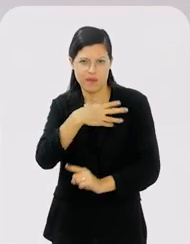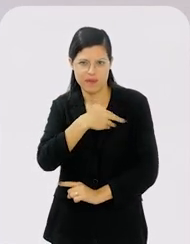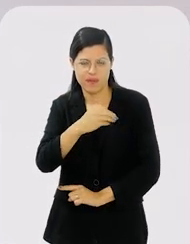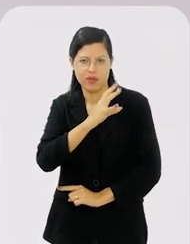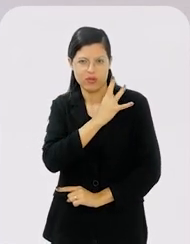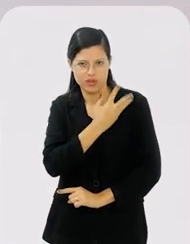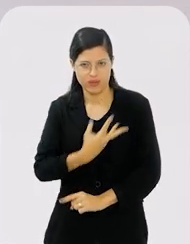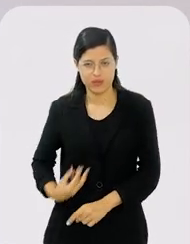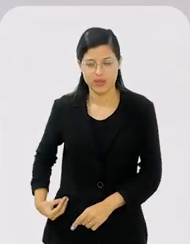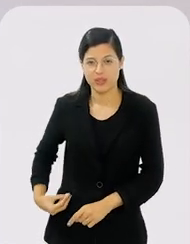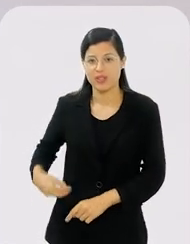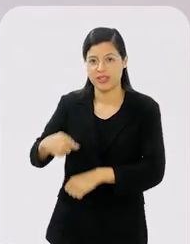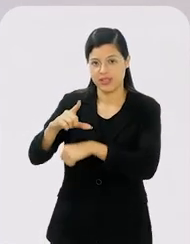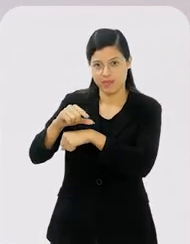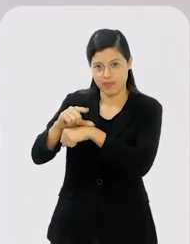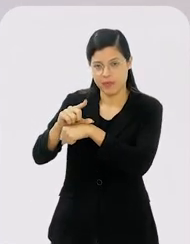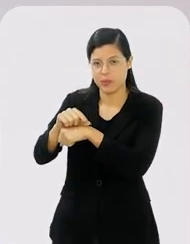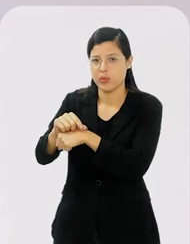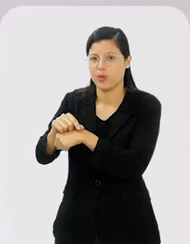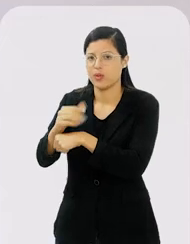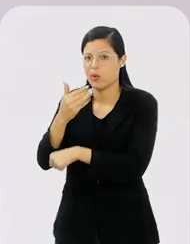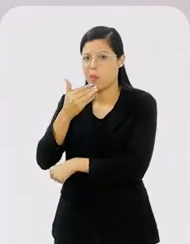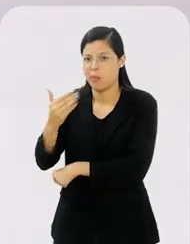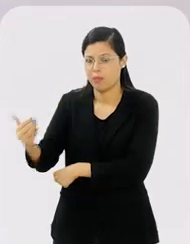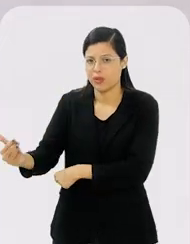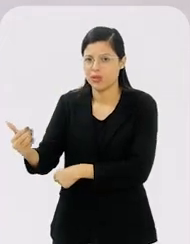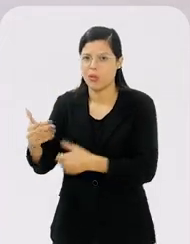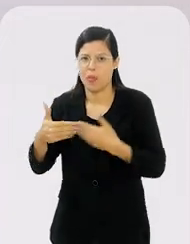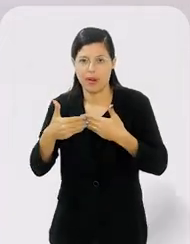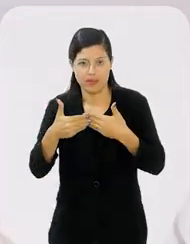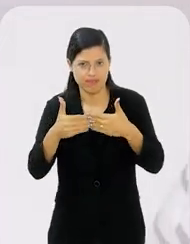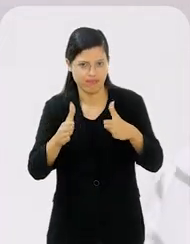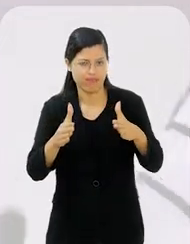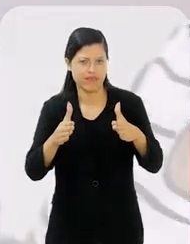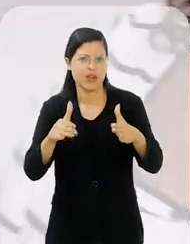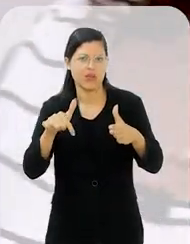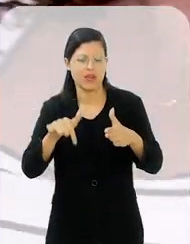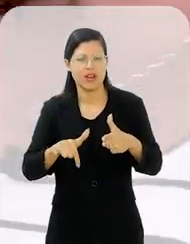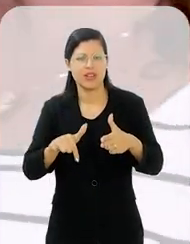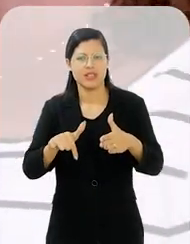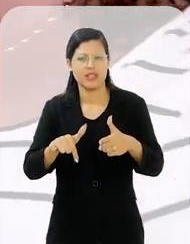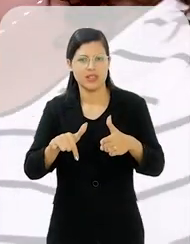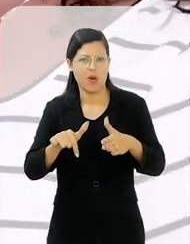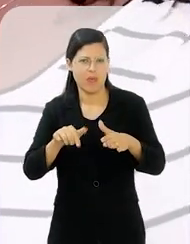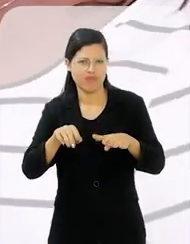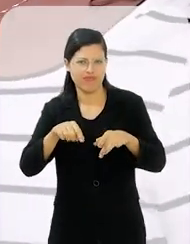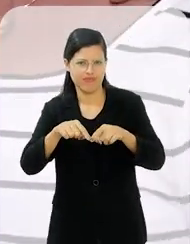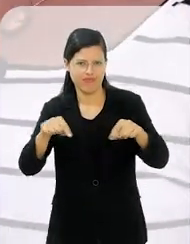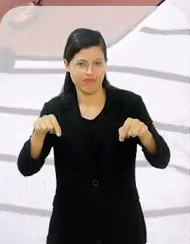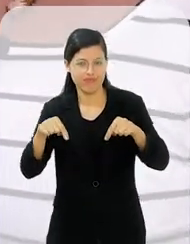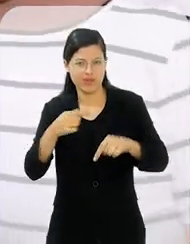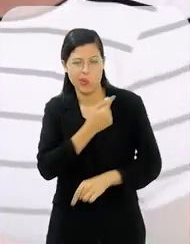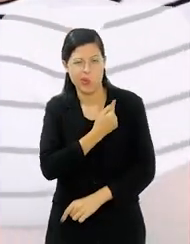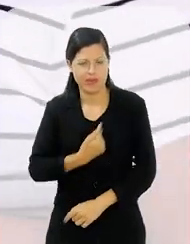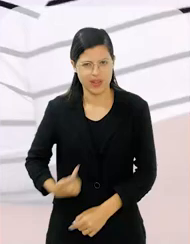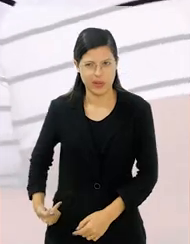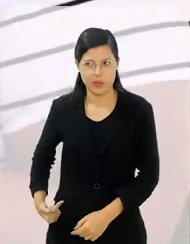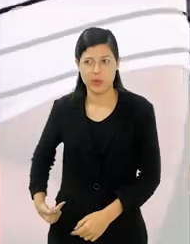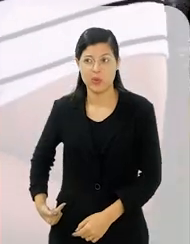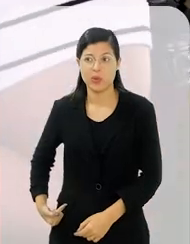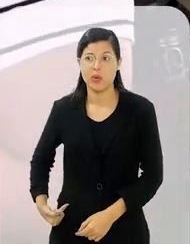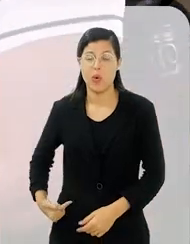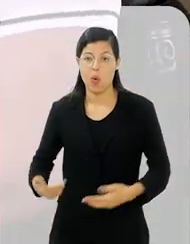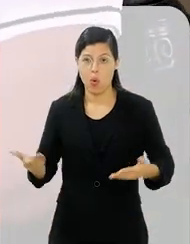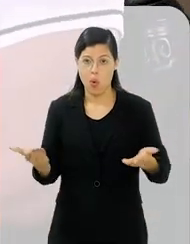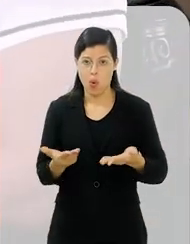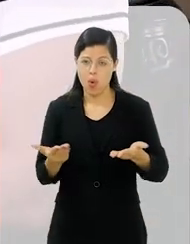esse relógio ele foi encomendado mesmo para a inauguração do teatro. Ele ocupava um espaço na antessala do camarote do governador. E